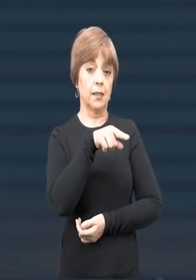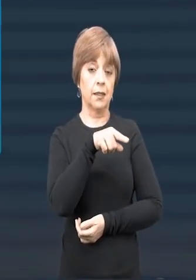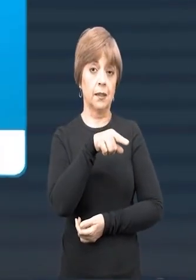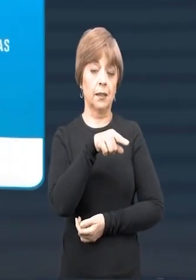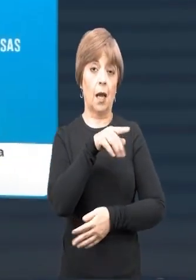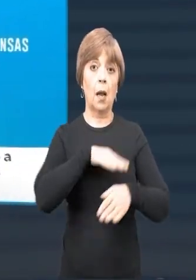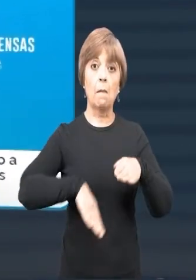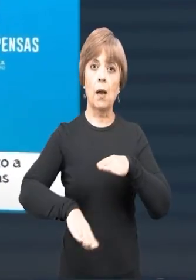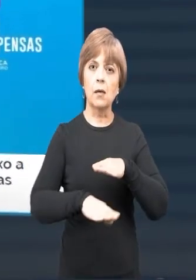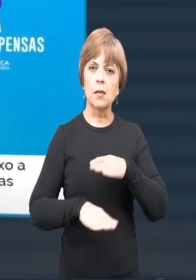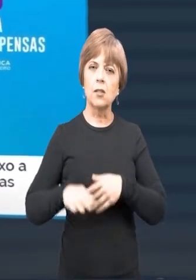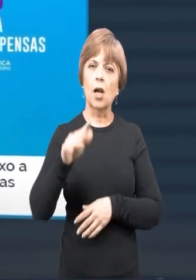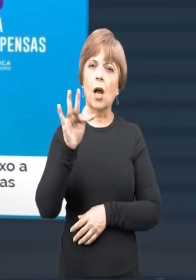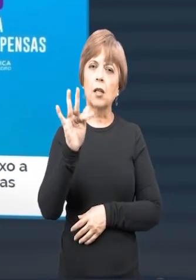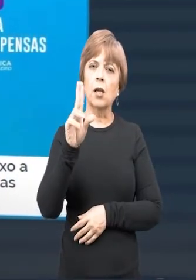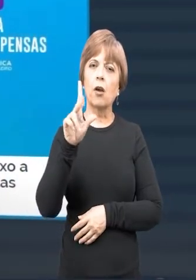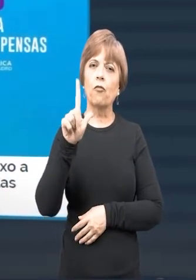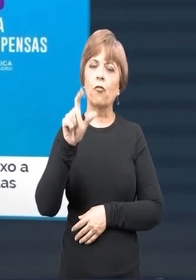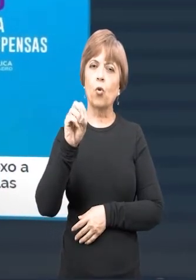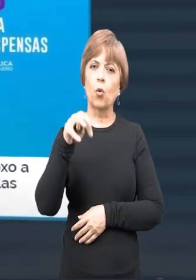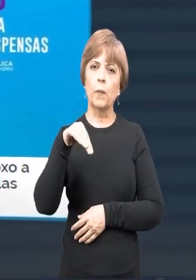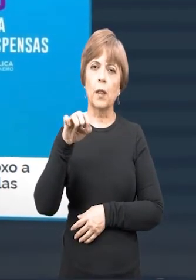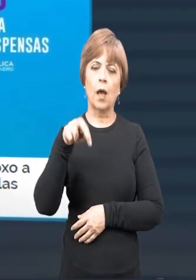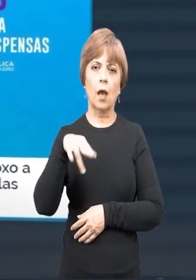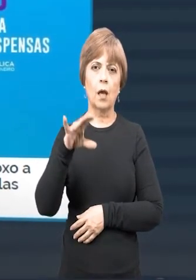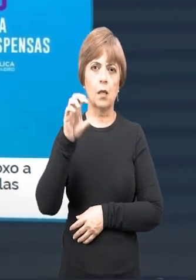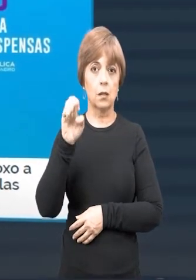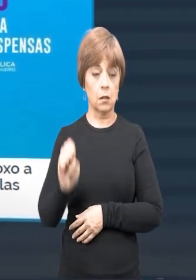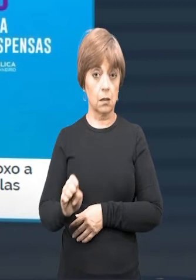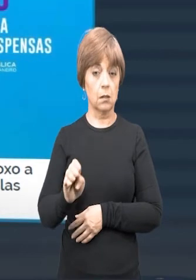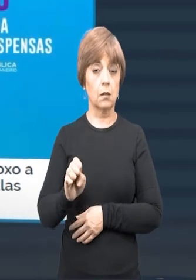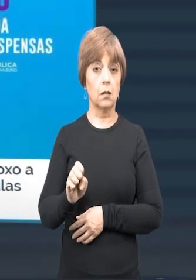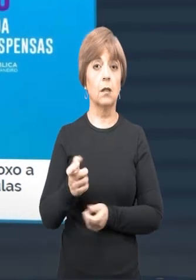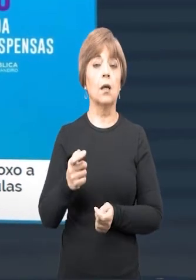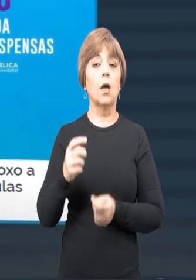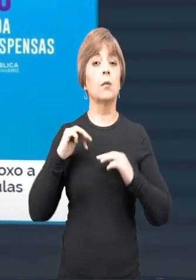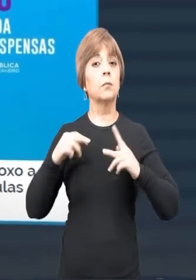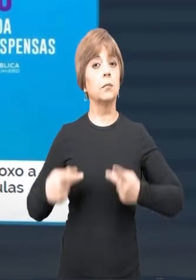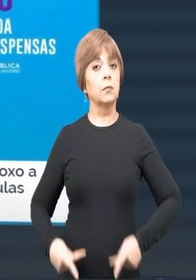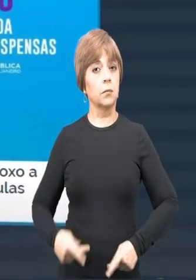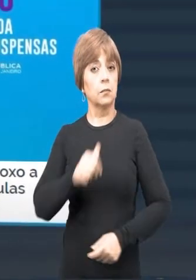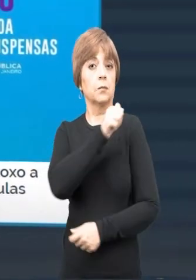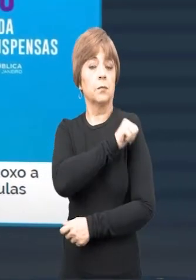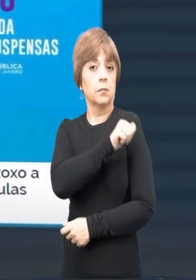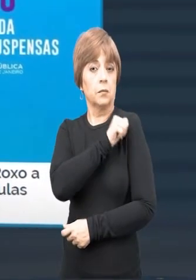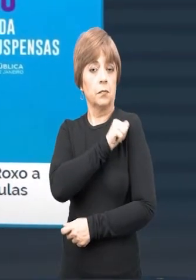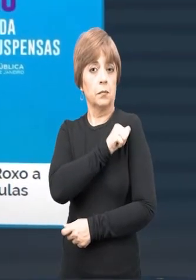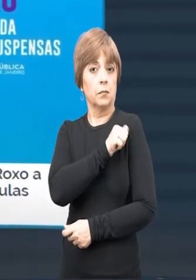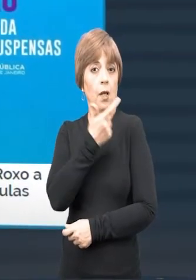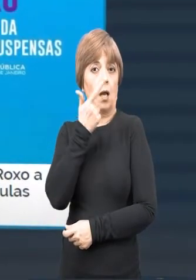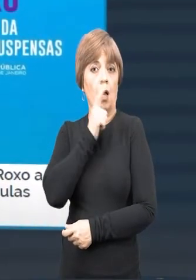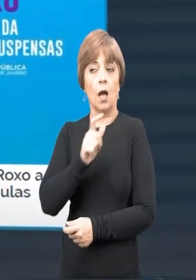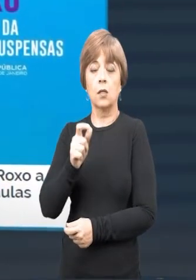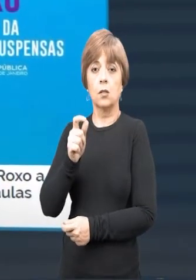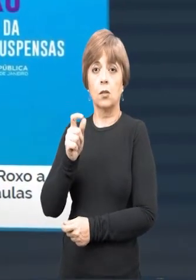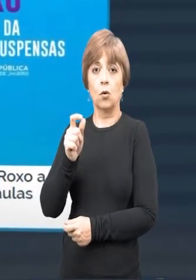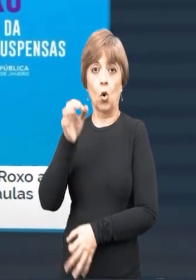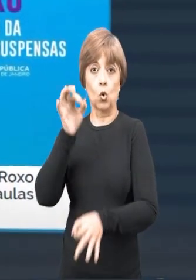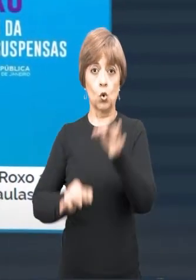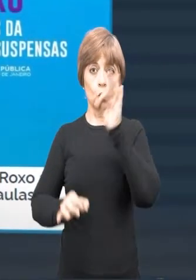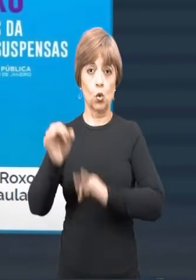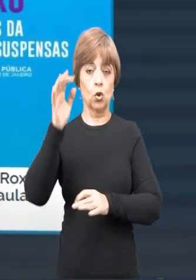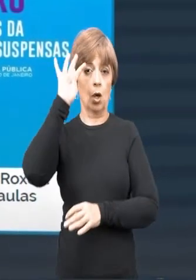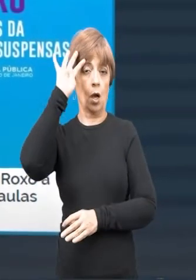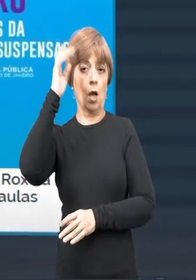o MPRJ e a Defensoria Pública do Estado do Rio de Janeiro obtiveram decisão da Justiça que obriga o município